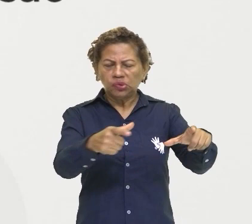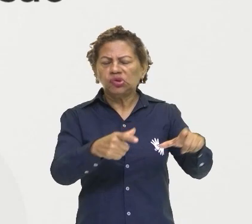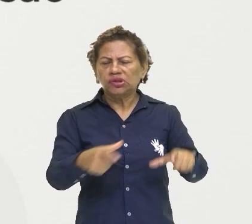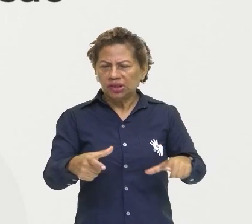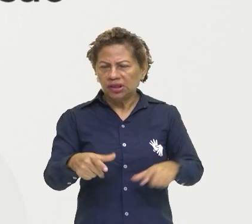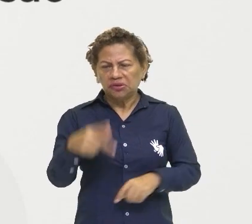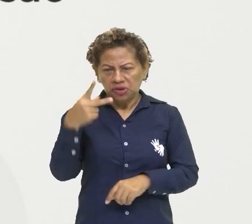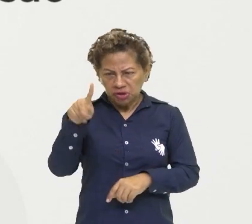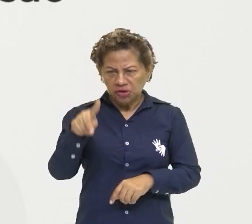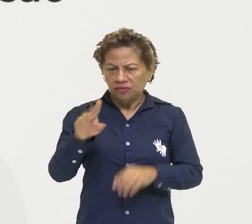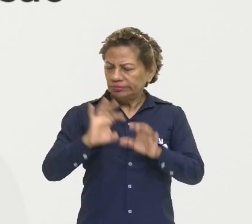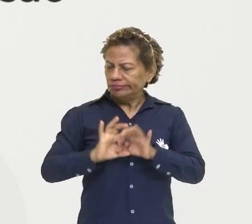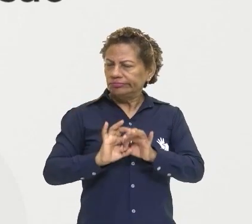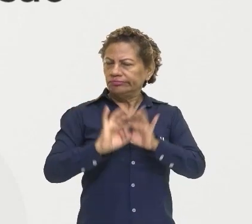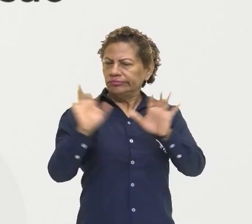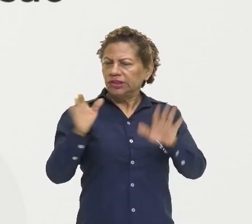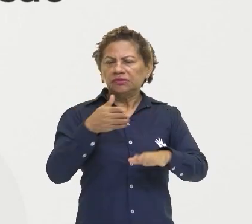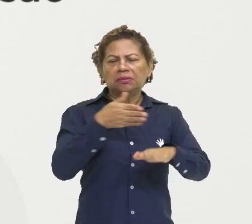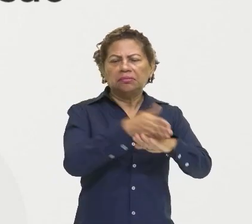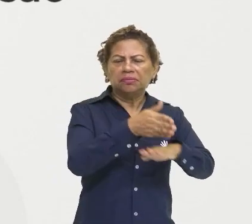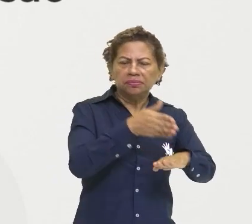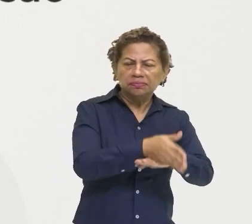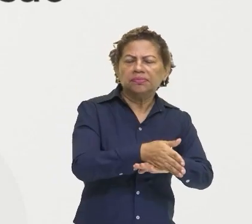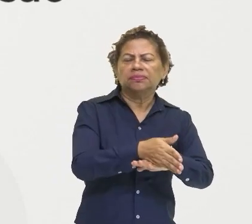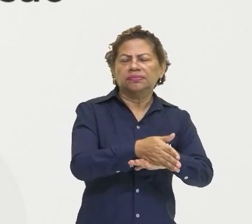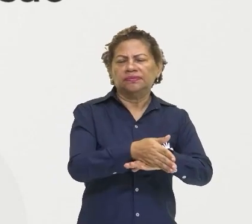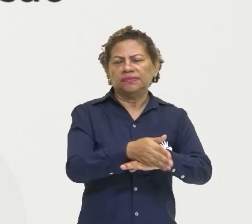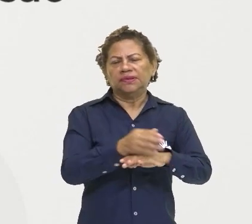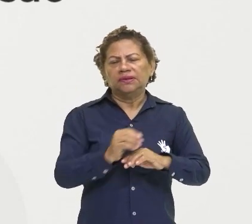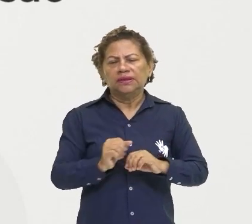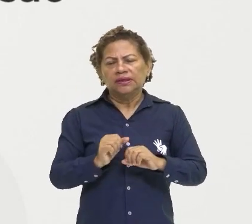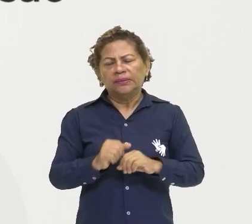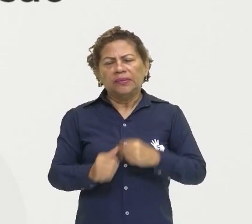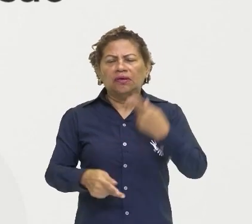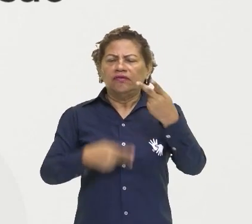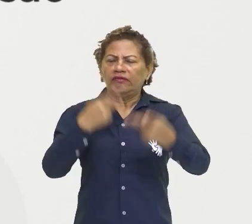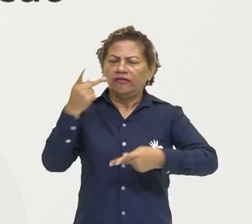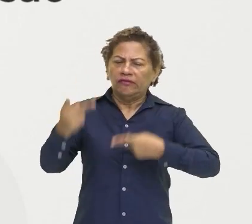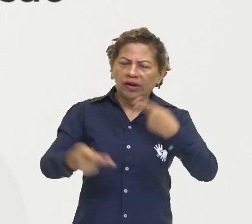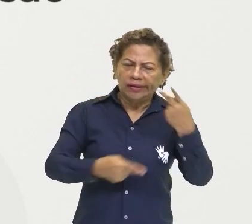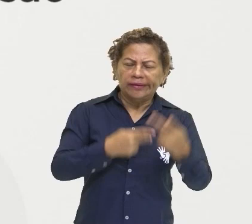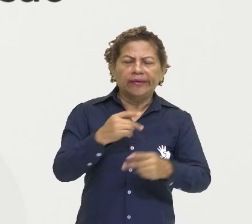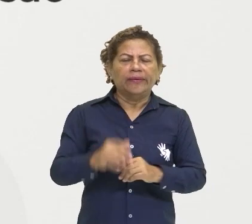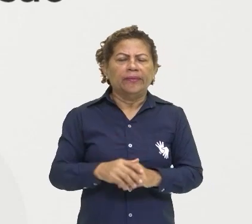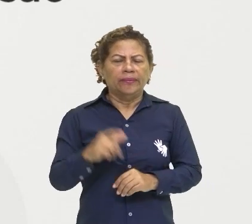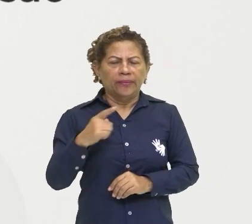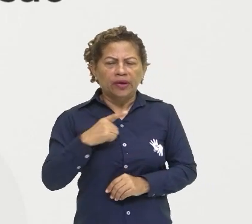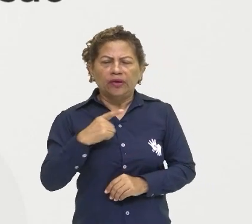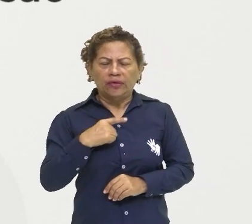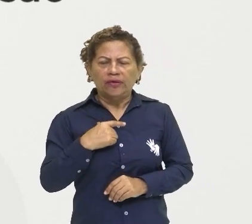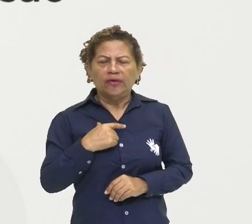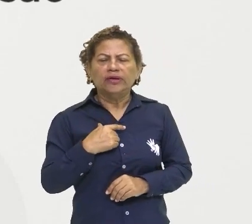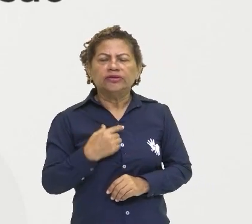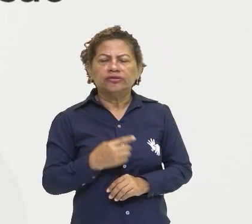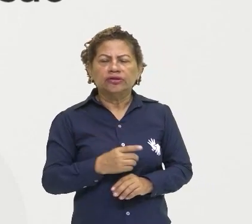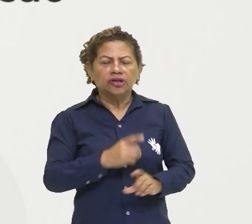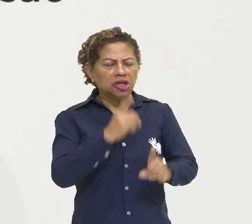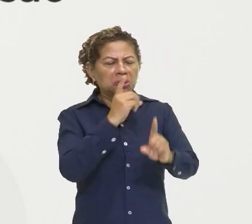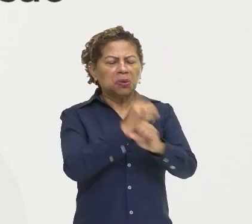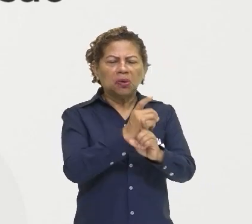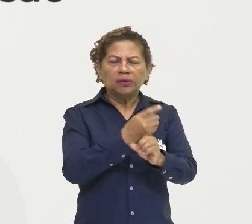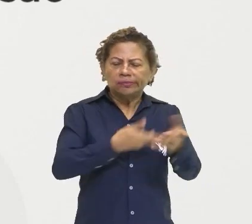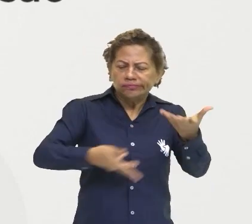que você expresse a diversidade, o encontro de cidadãos, e